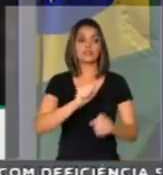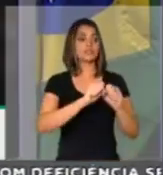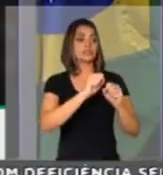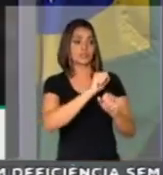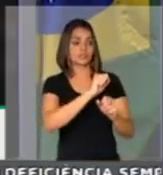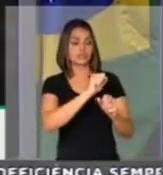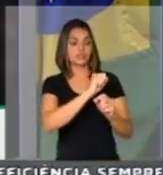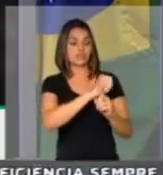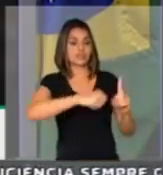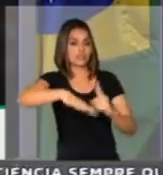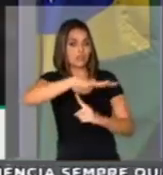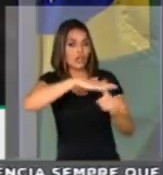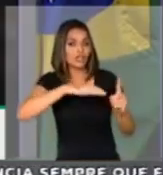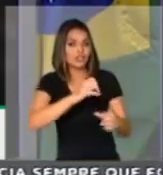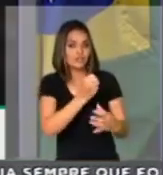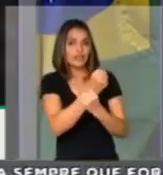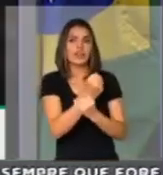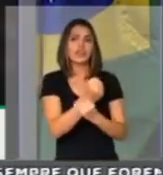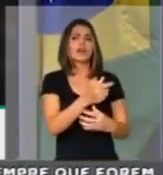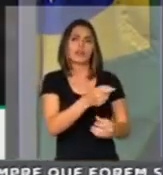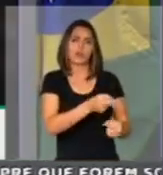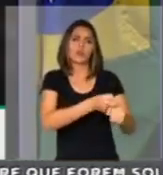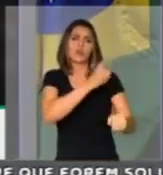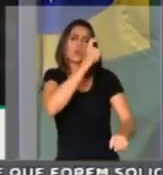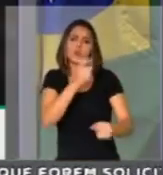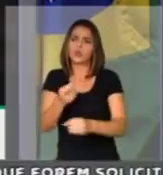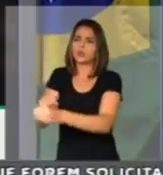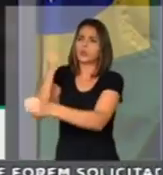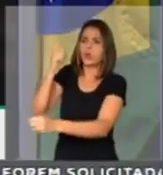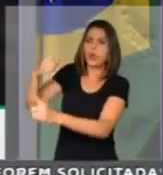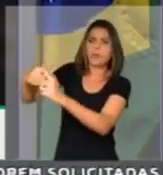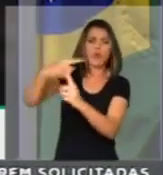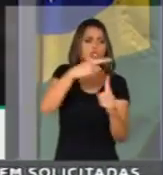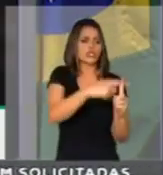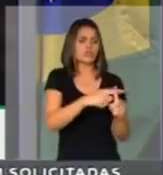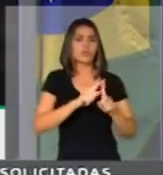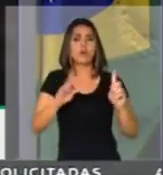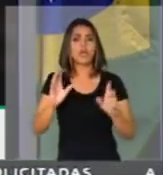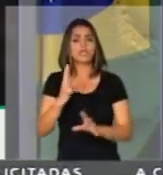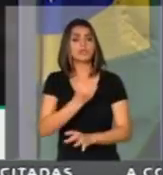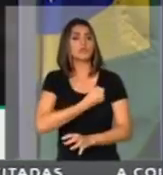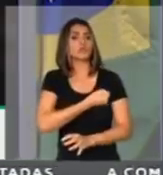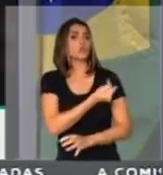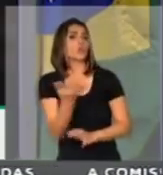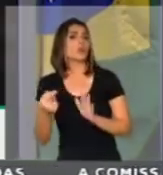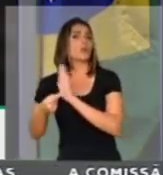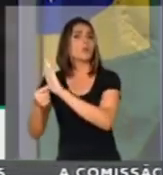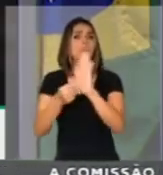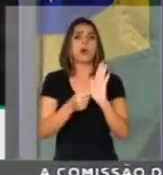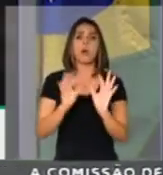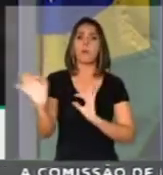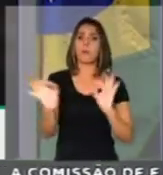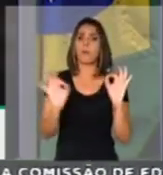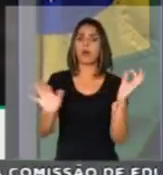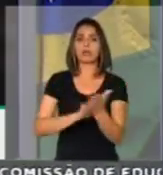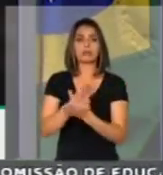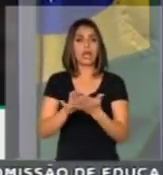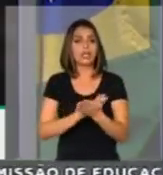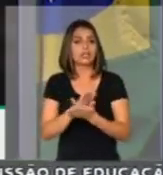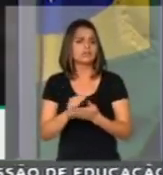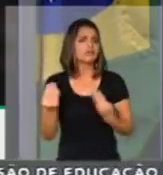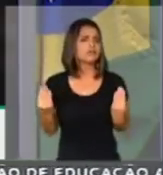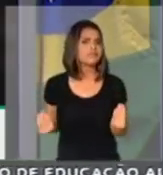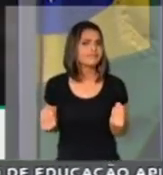superavitários. Só que em nenhum momento mostra nenhum número sobre esse suposto superávit da Previdência ou esse suposto superávit da Seguridade Social.